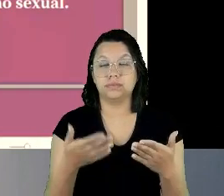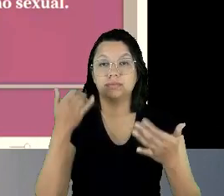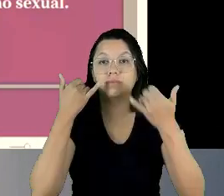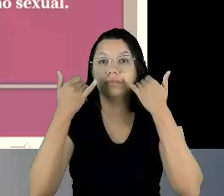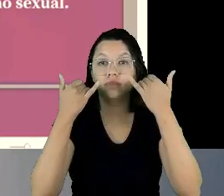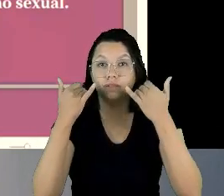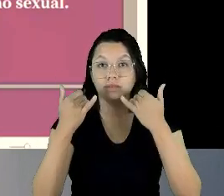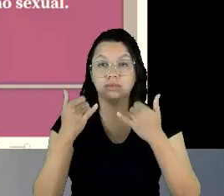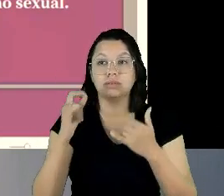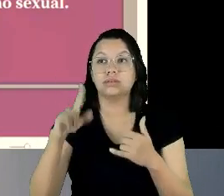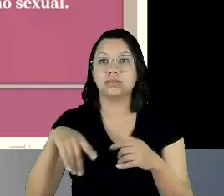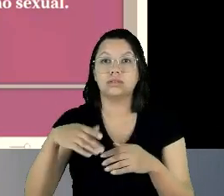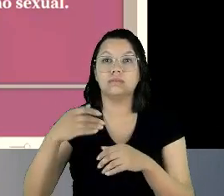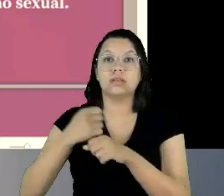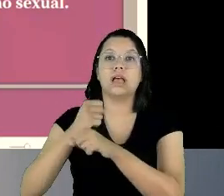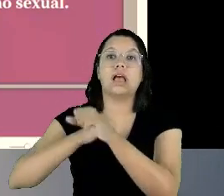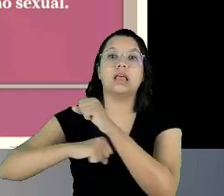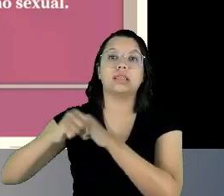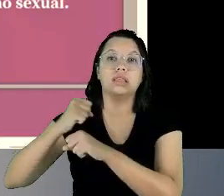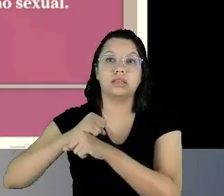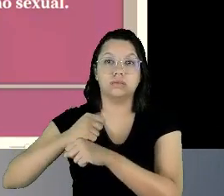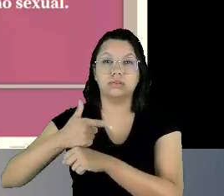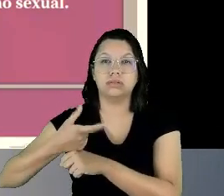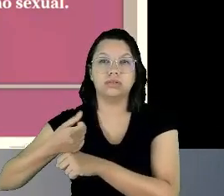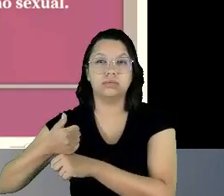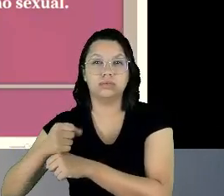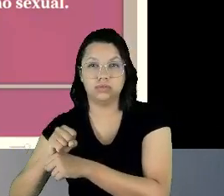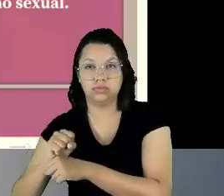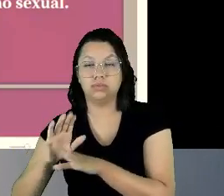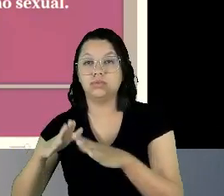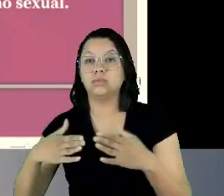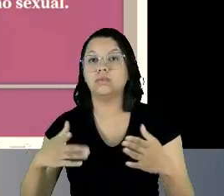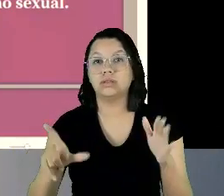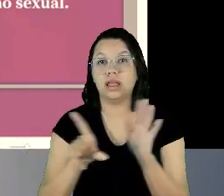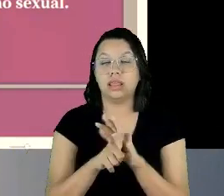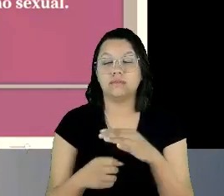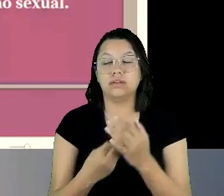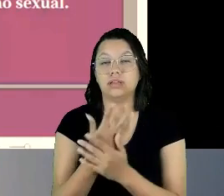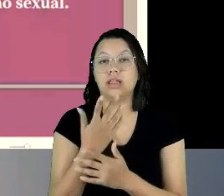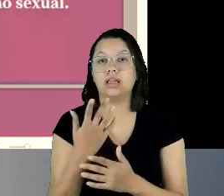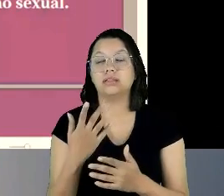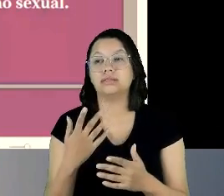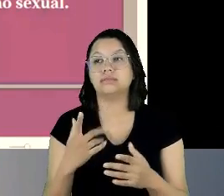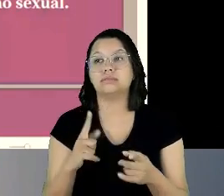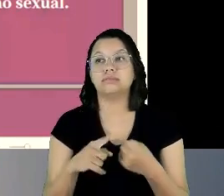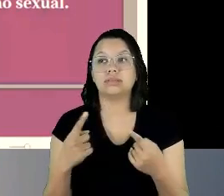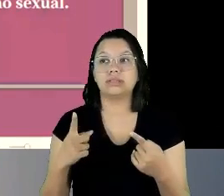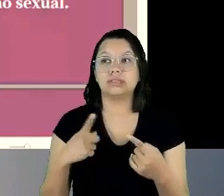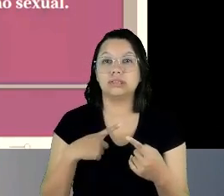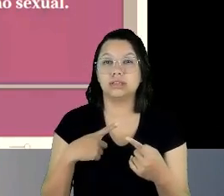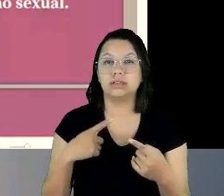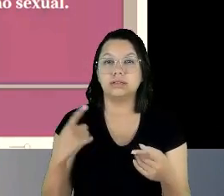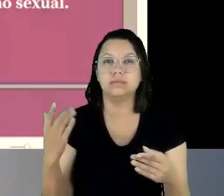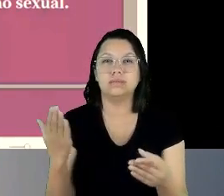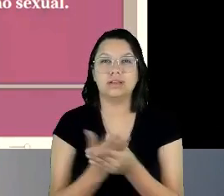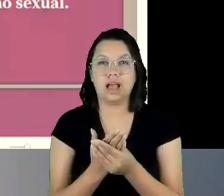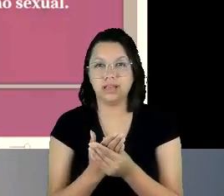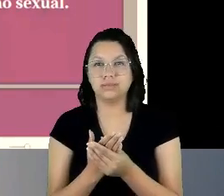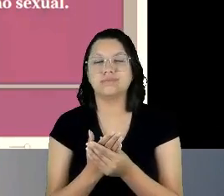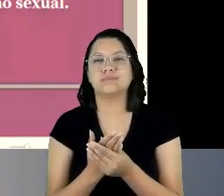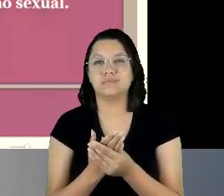esses dados são anteriores, né, a 2018, quando a lei foi de fato sancionada, mas havia um caso